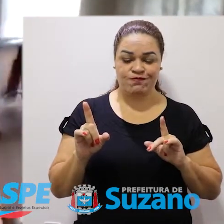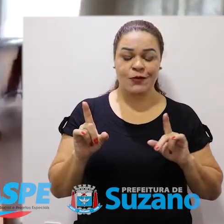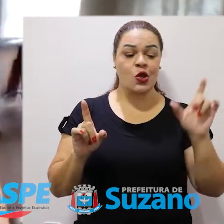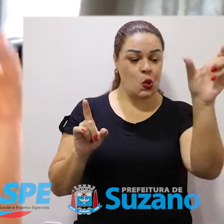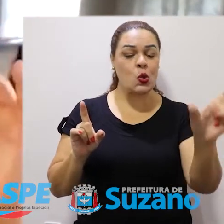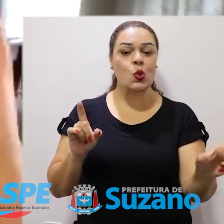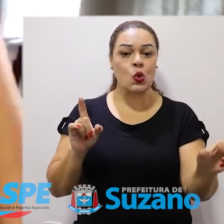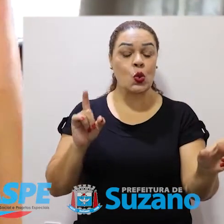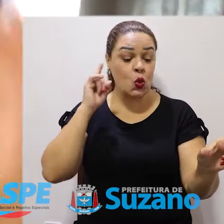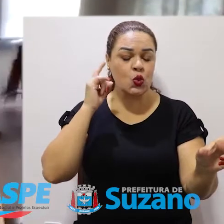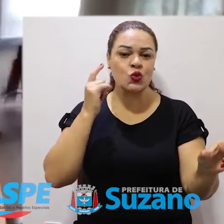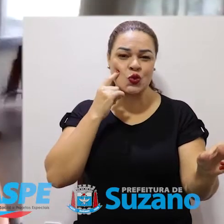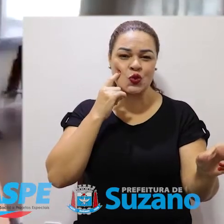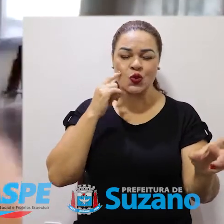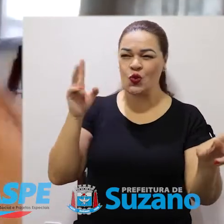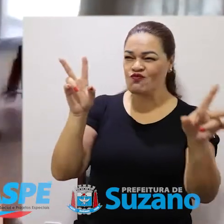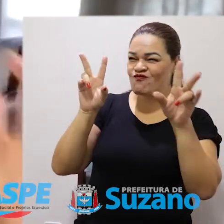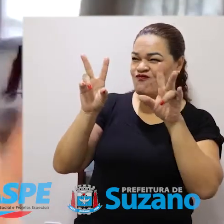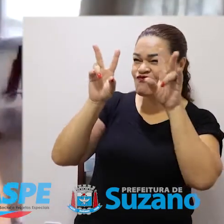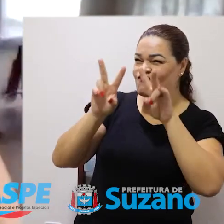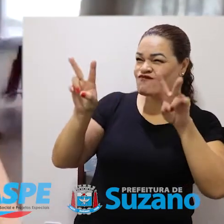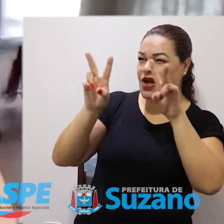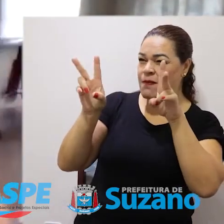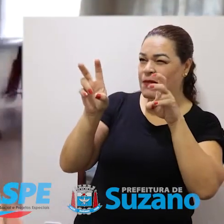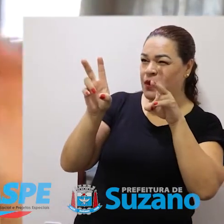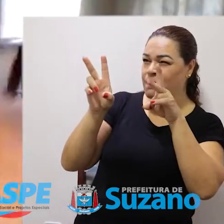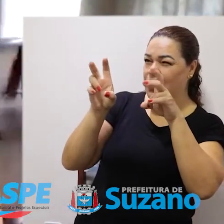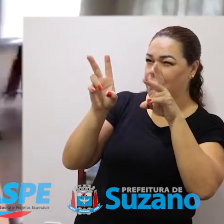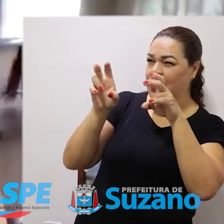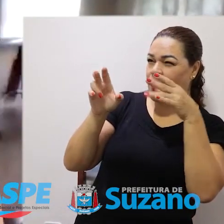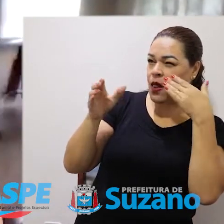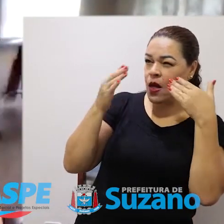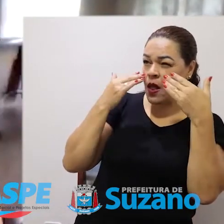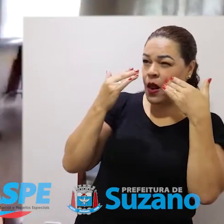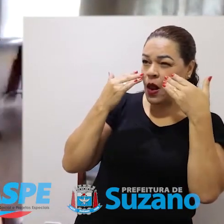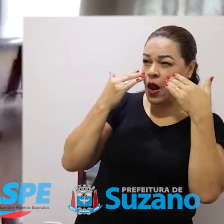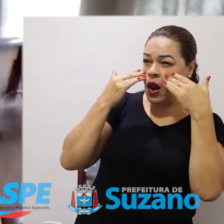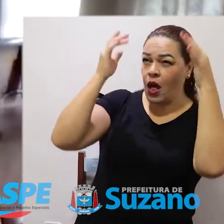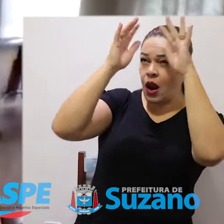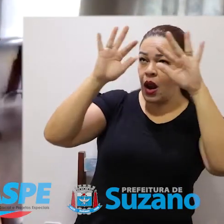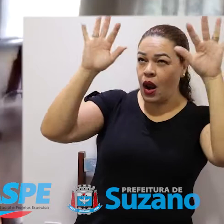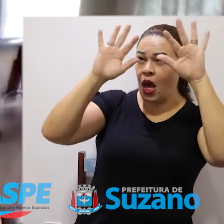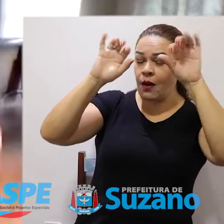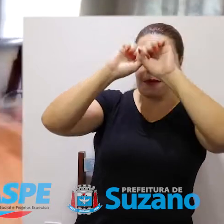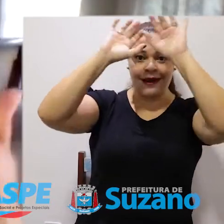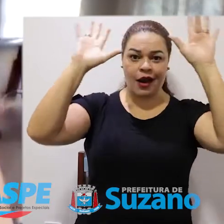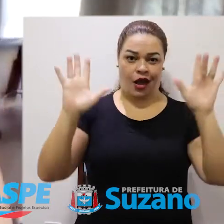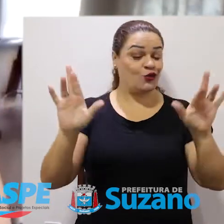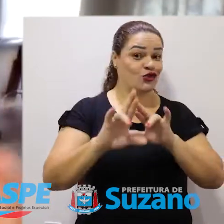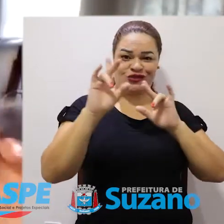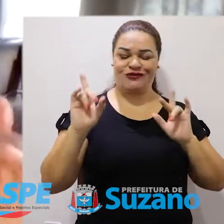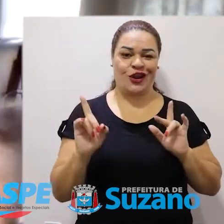têm uma maneira de ser e desenvolver e de entender os seus processos que são diferentes da maneira como a gente faz.